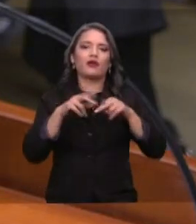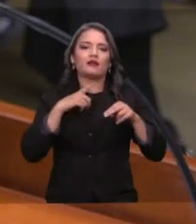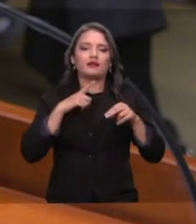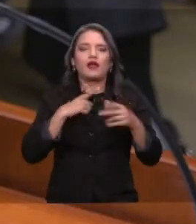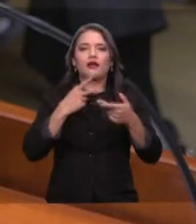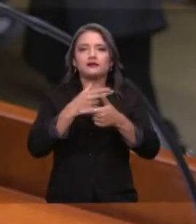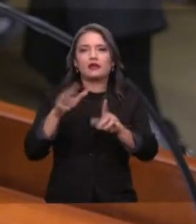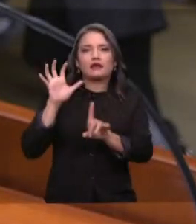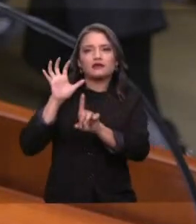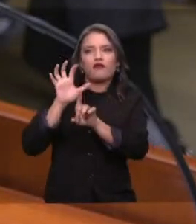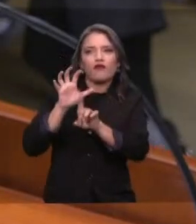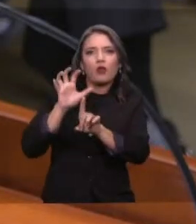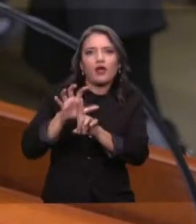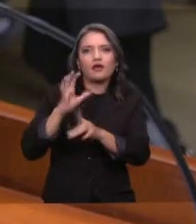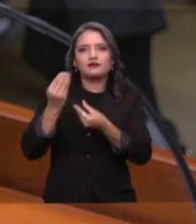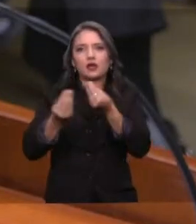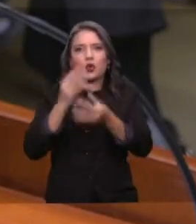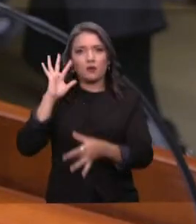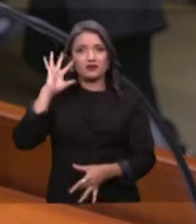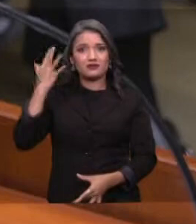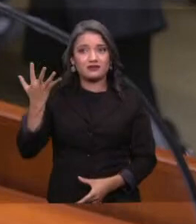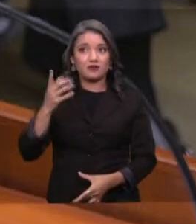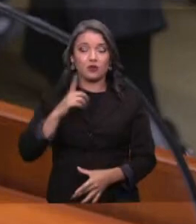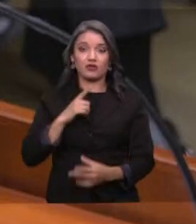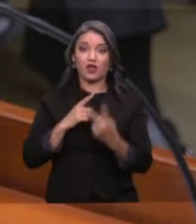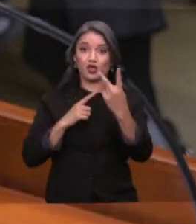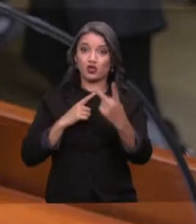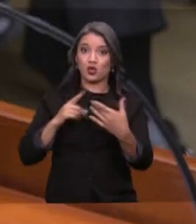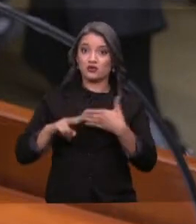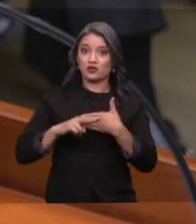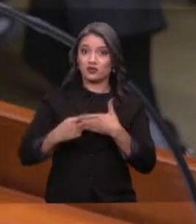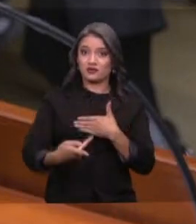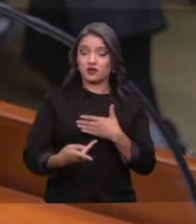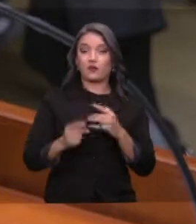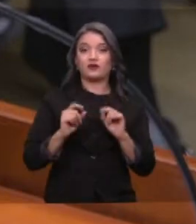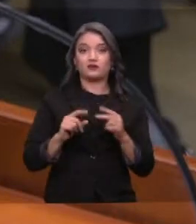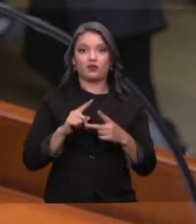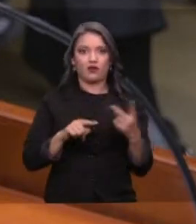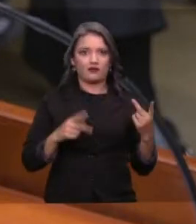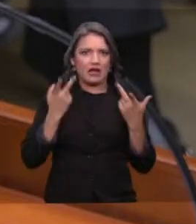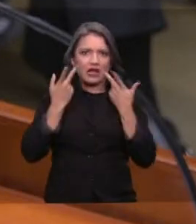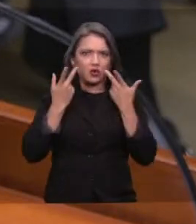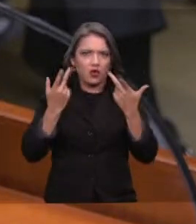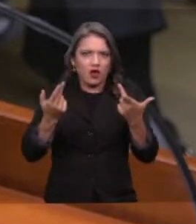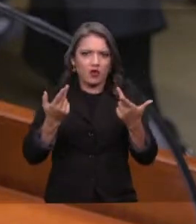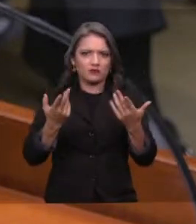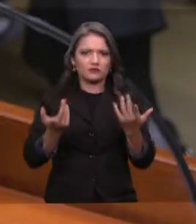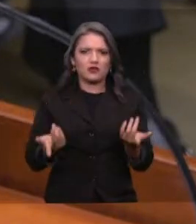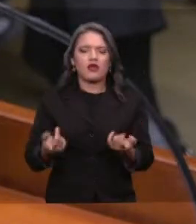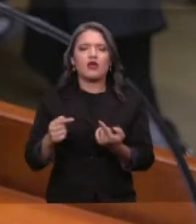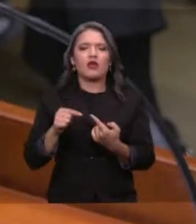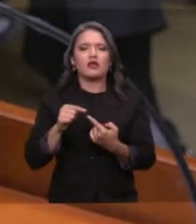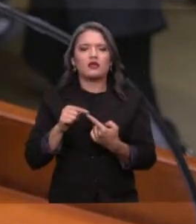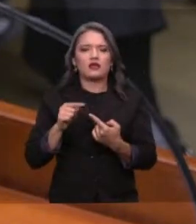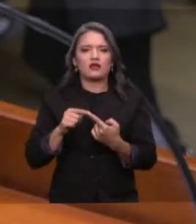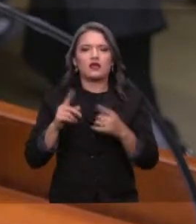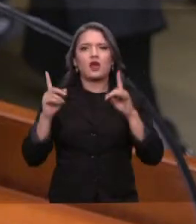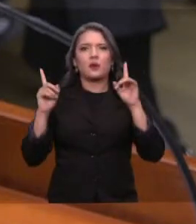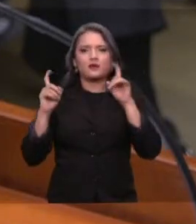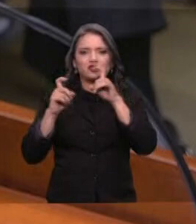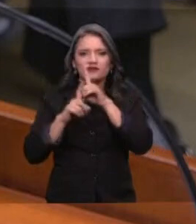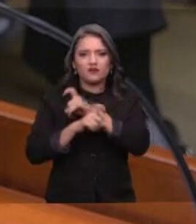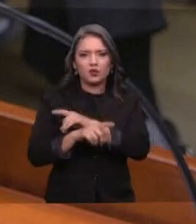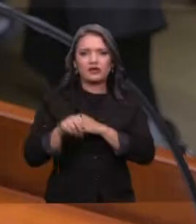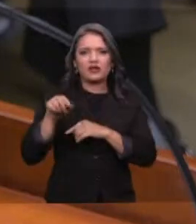dois importantes efeitos, apesar de naturais e involuntários. A primazia, que é uma dificuldade do intérprete